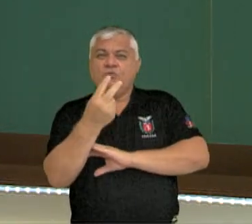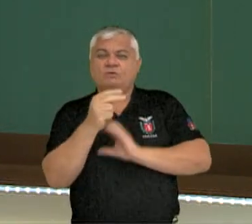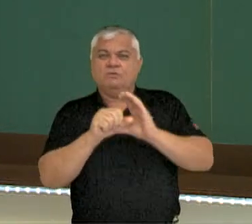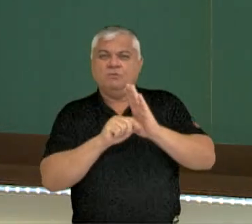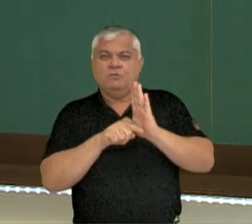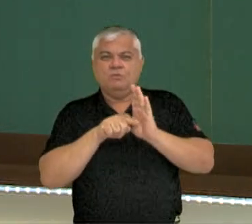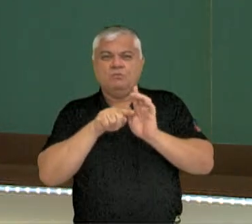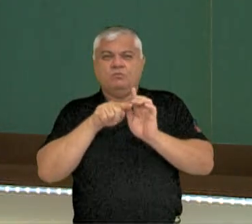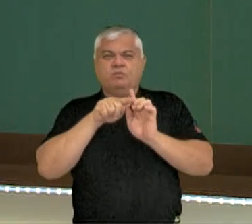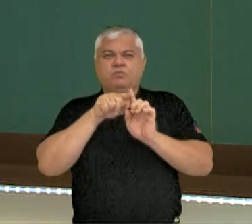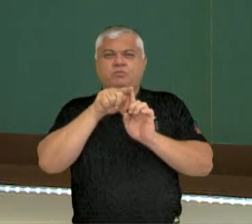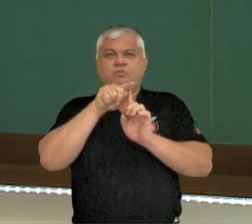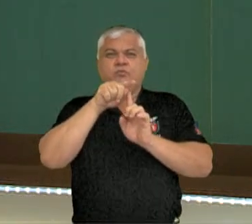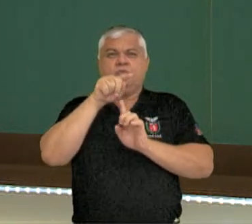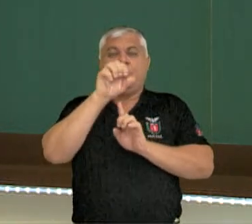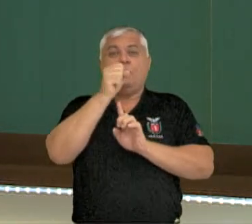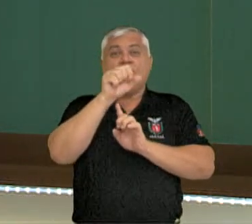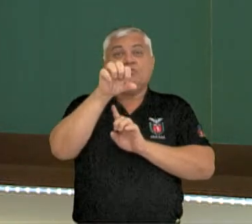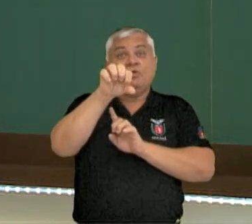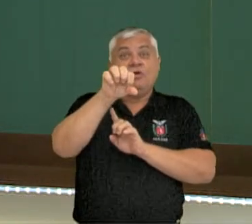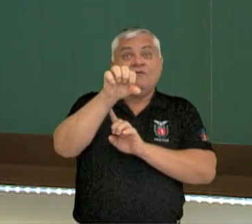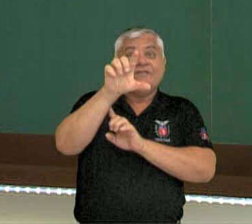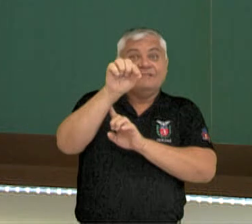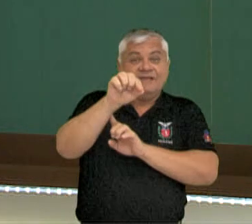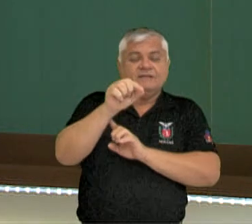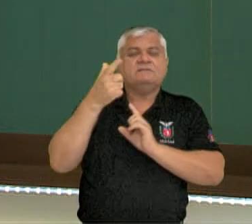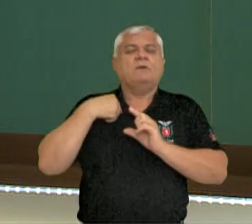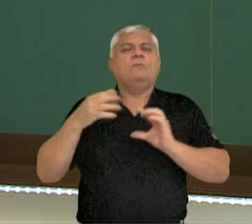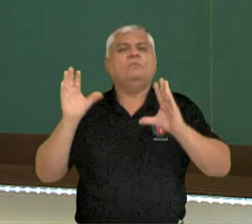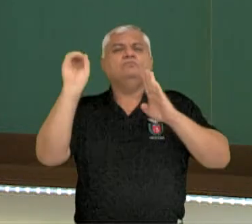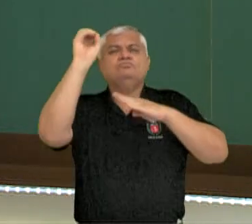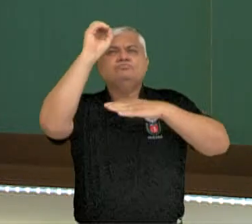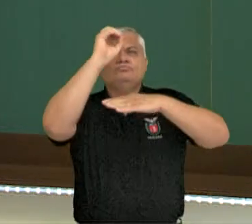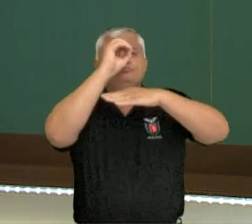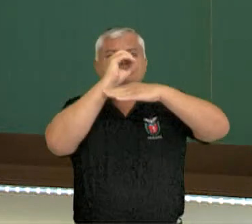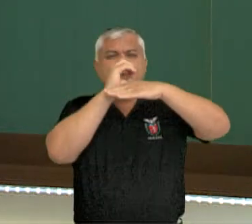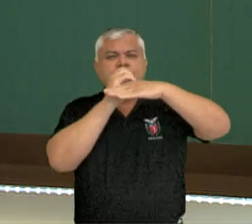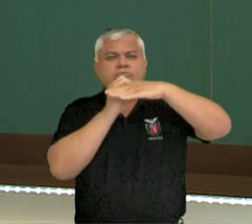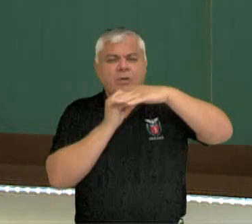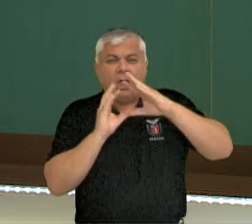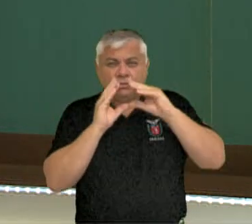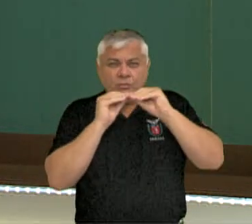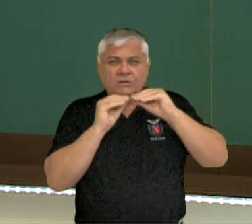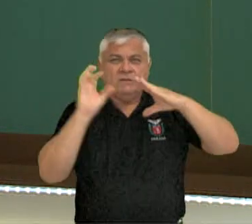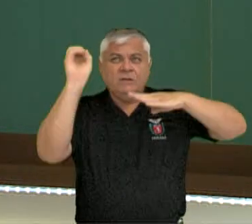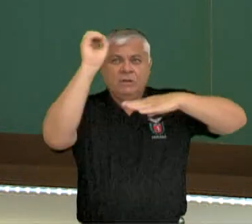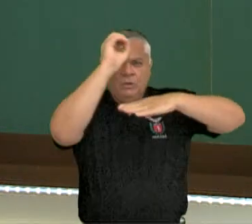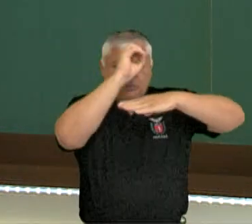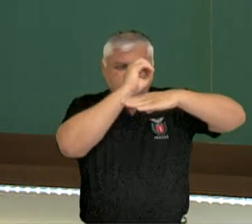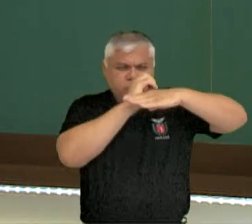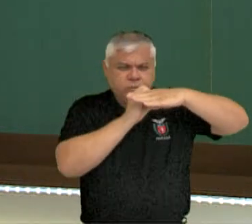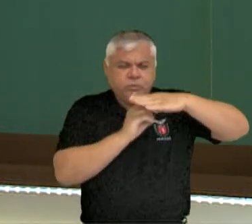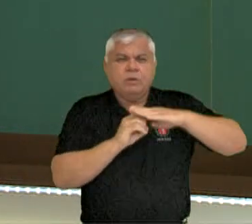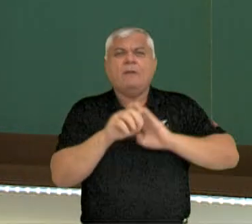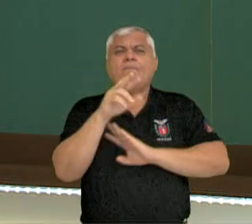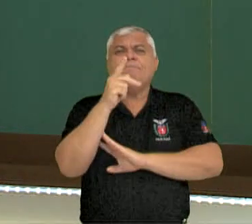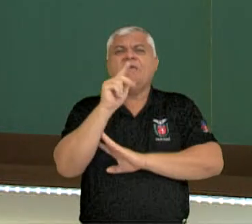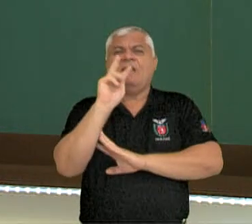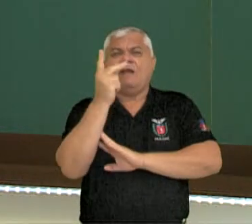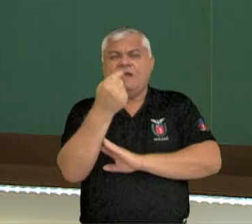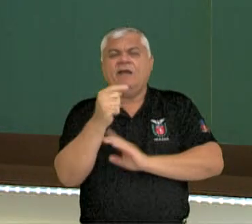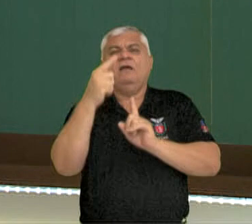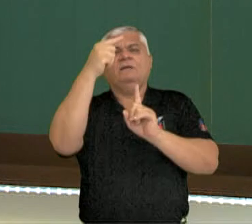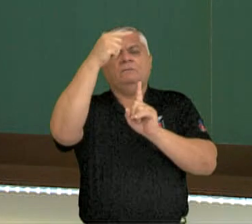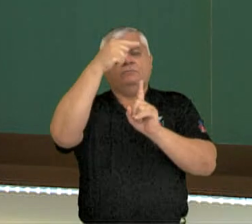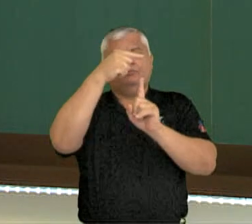8, 9 e 10. E com isso, à noite, quando não tem incidência solar, esse pH volta a ficar no